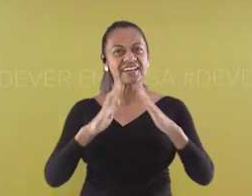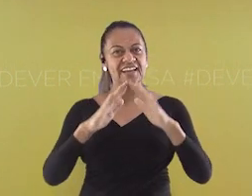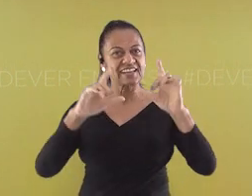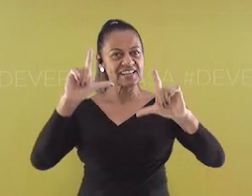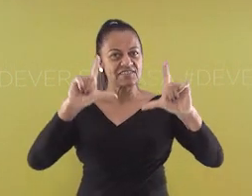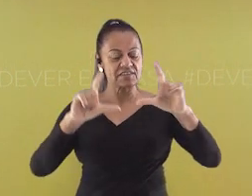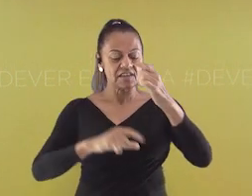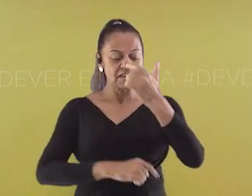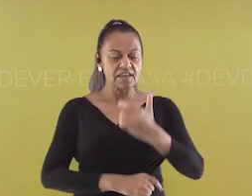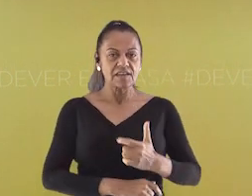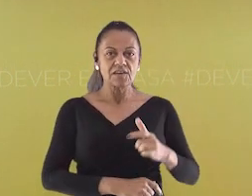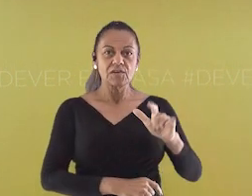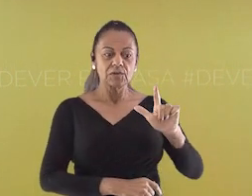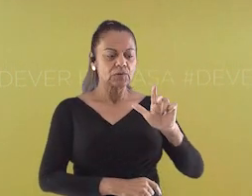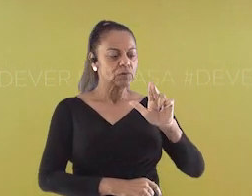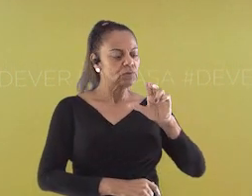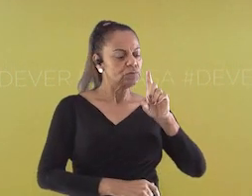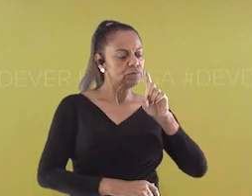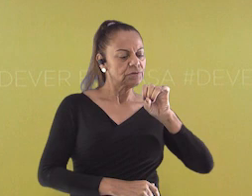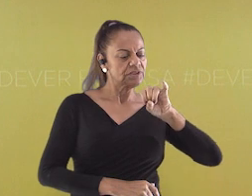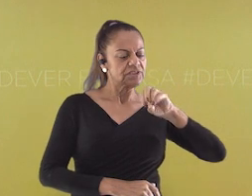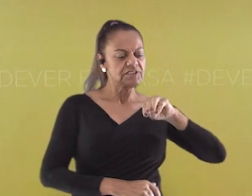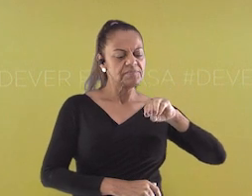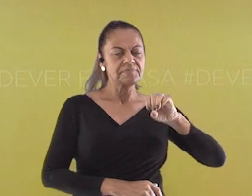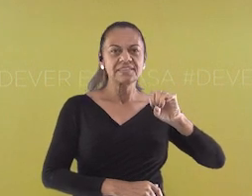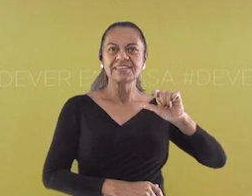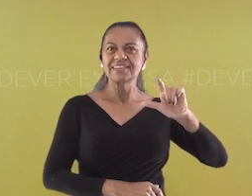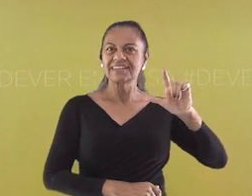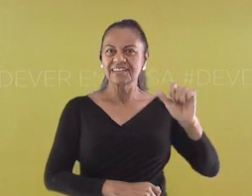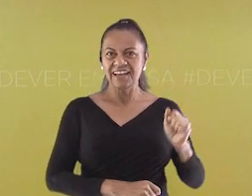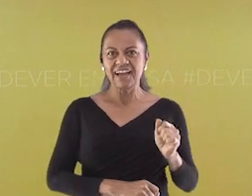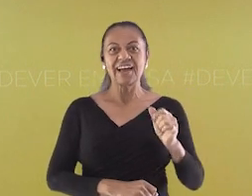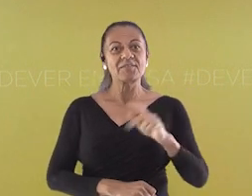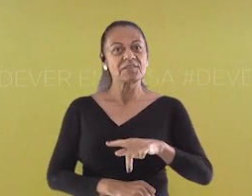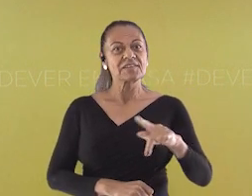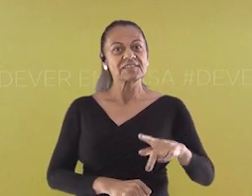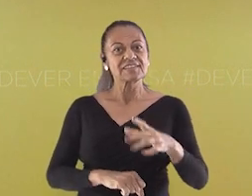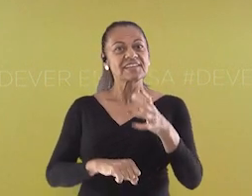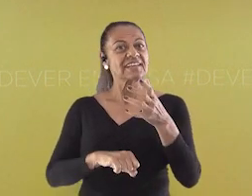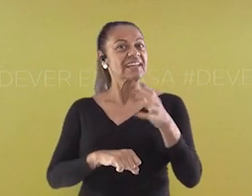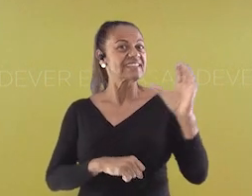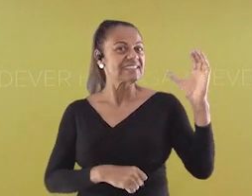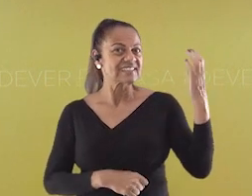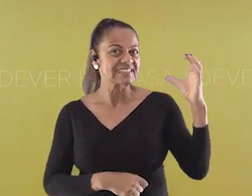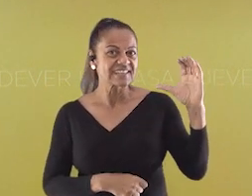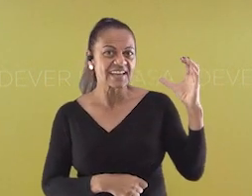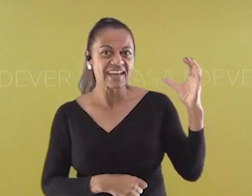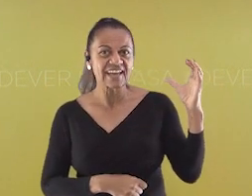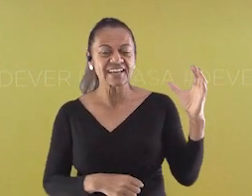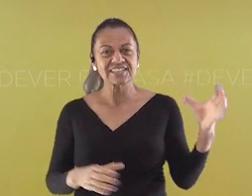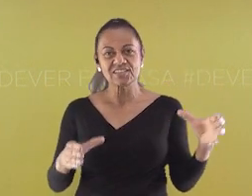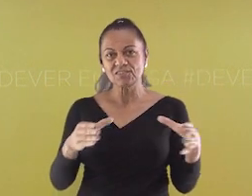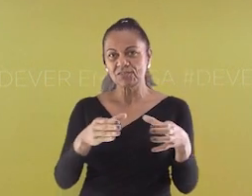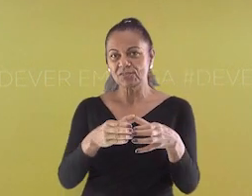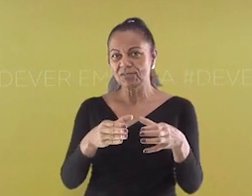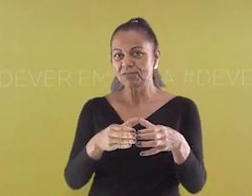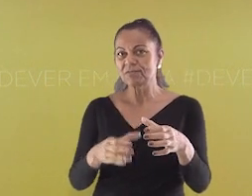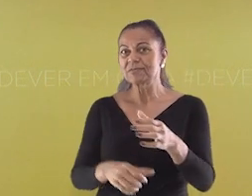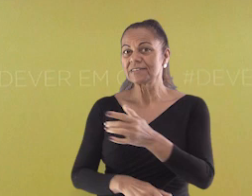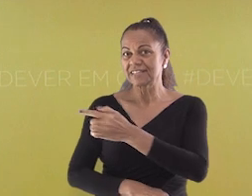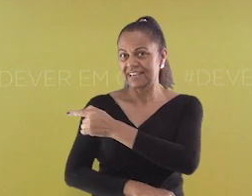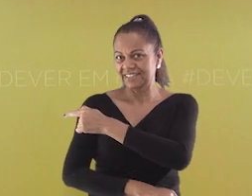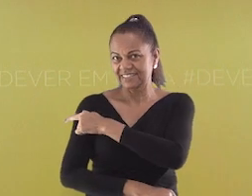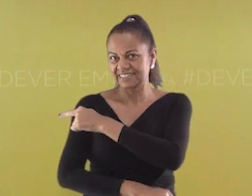Casa na TV. Eu sou Ludmila Guedes, professora de Ciências do 7º ano, dos anos finais do